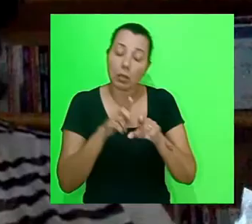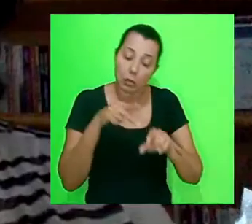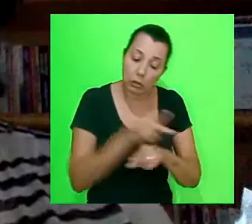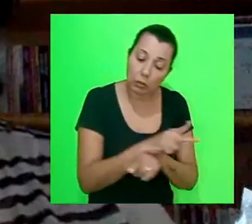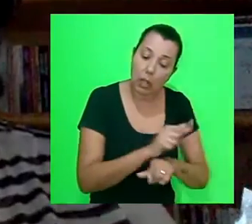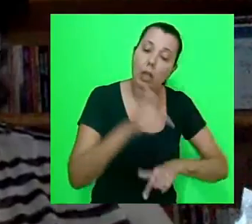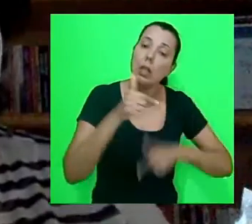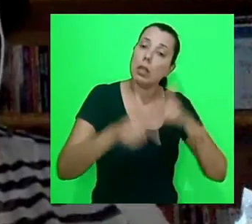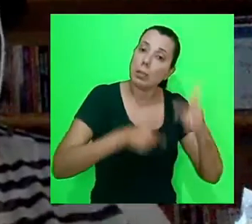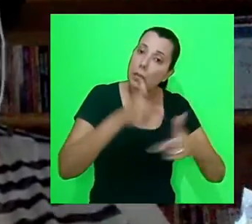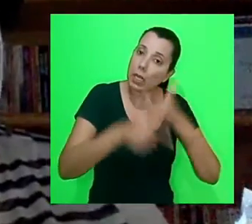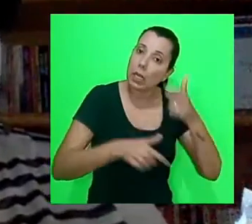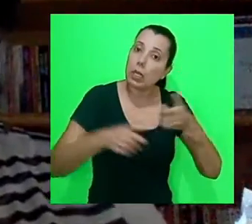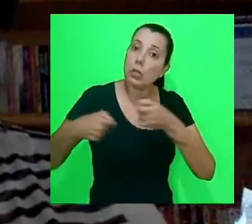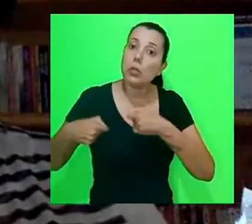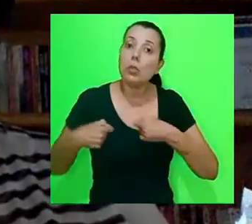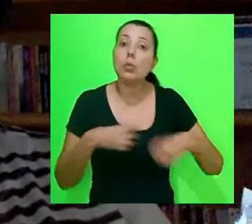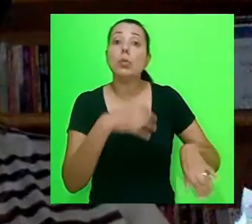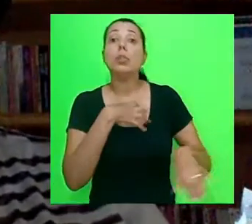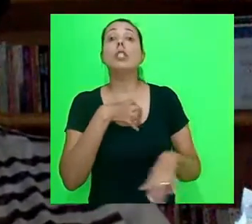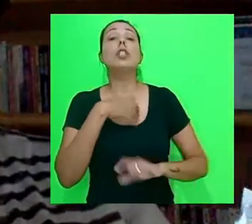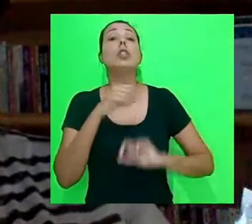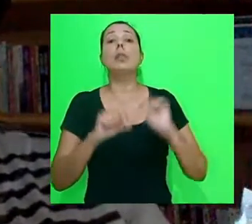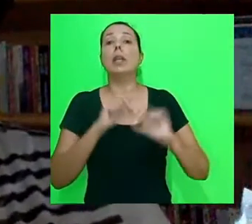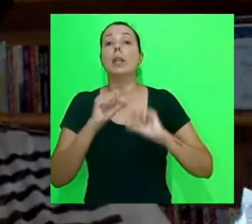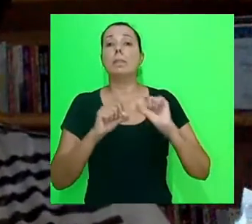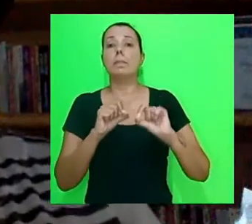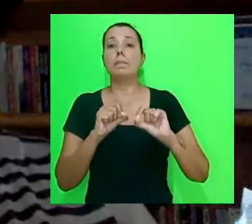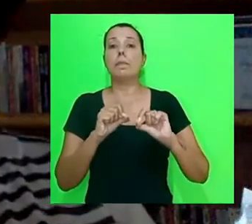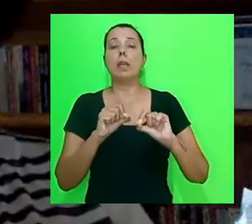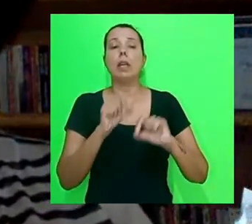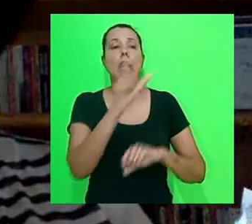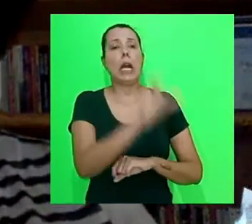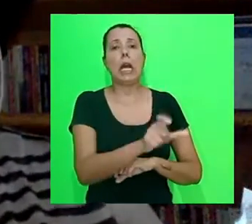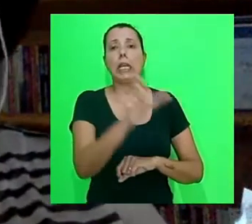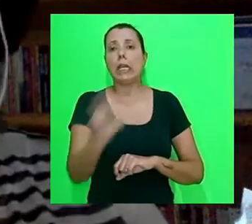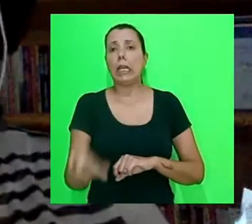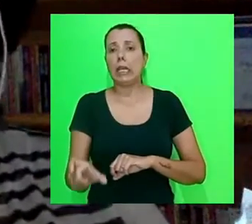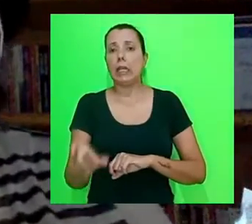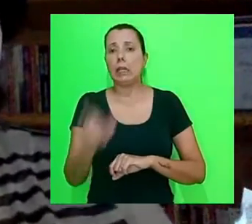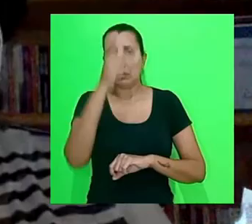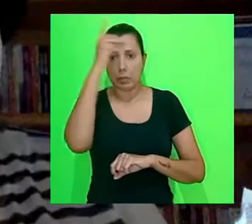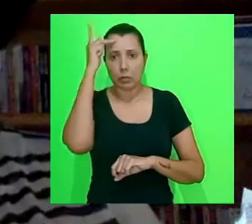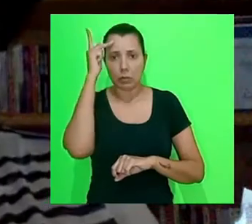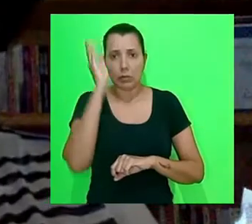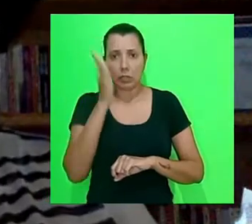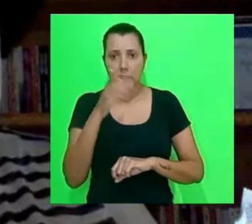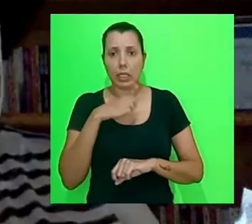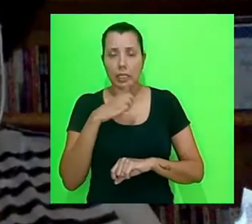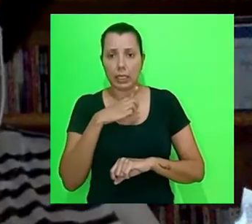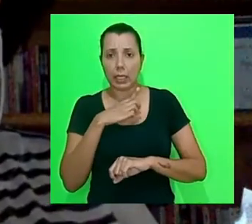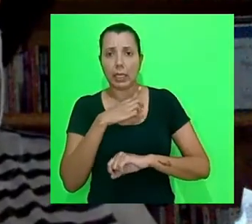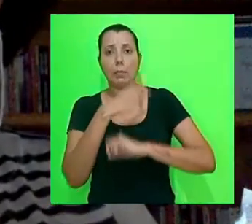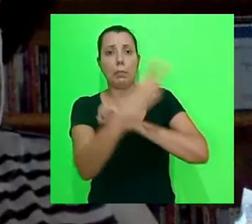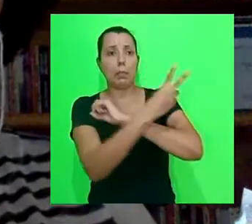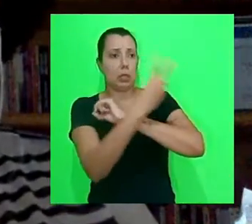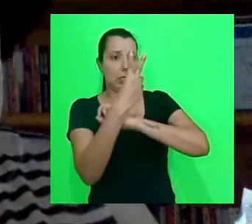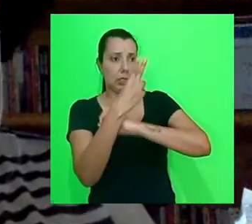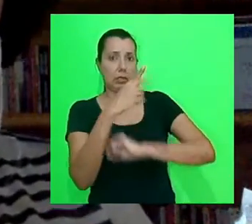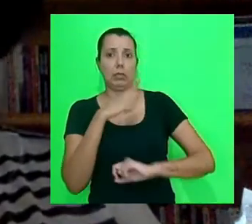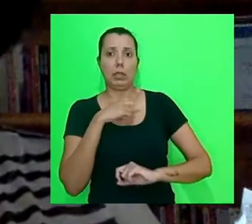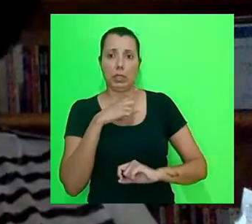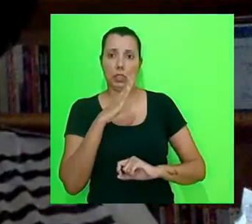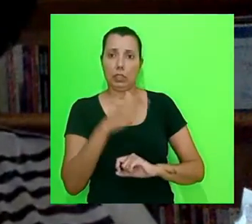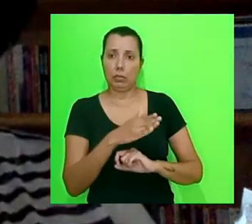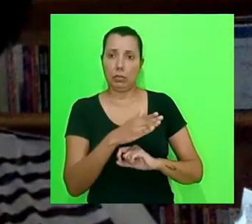ser postergadas. Não é hora, no curso da pandemia, não é hora de reduzir as medidas